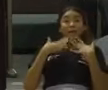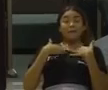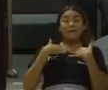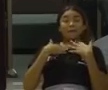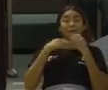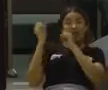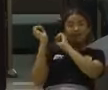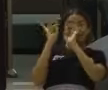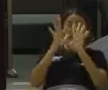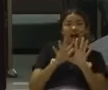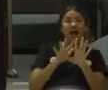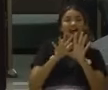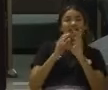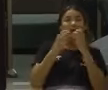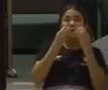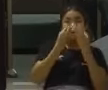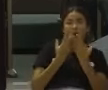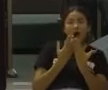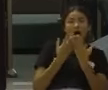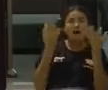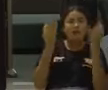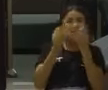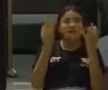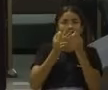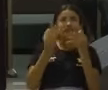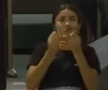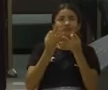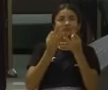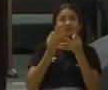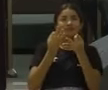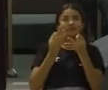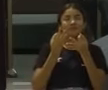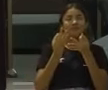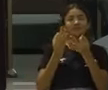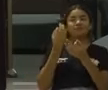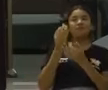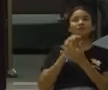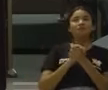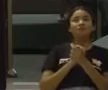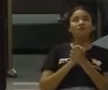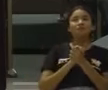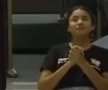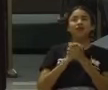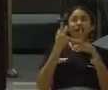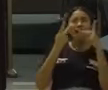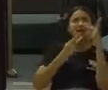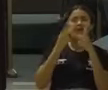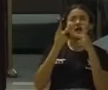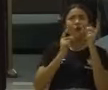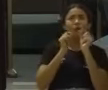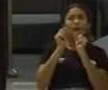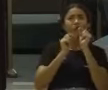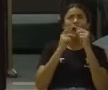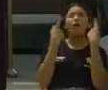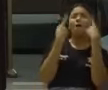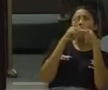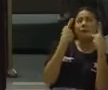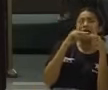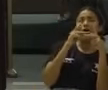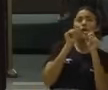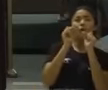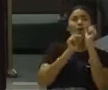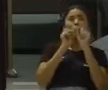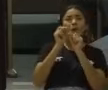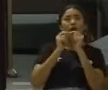linguagem prática, é como se ele colocasse a mão na essência da sua natureza e dissesse assim, eu vou pregar a essência da